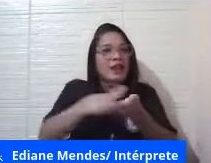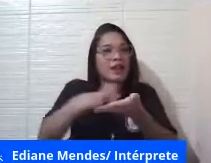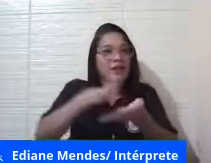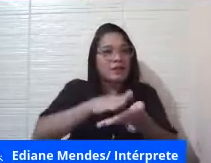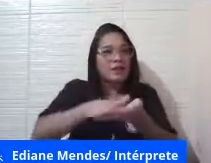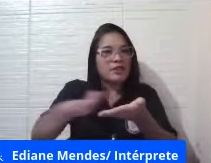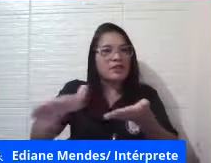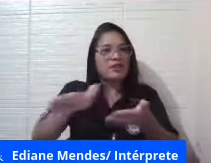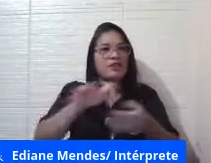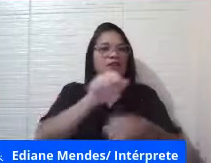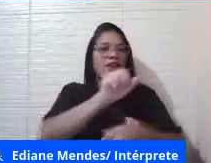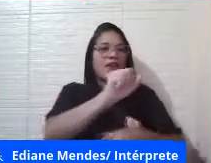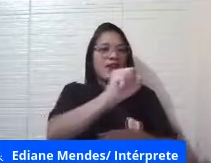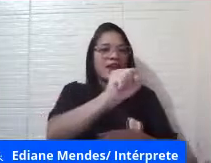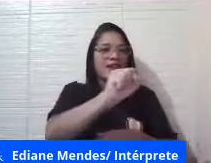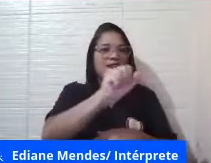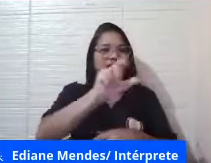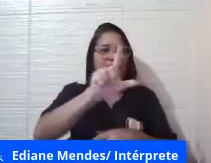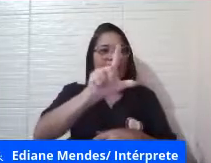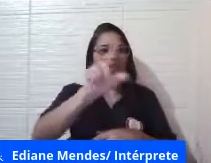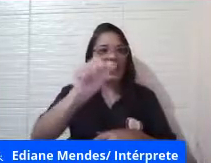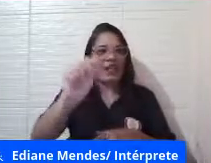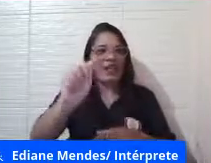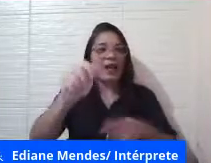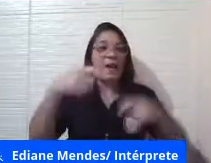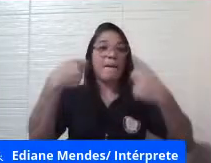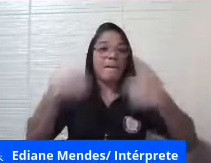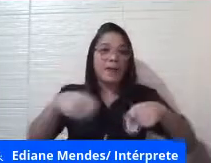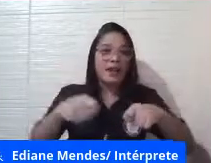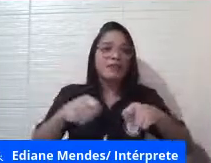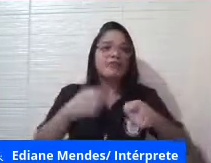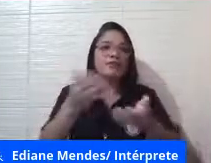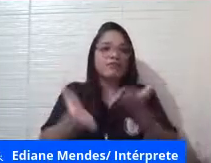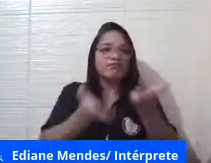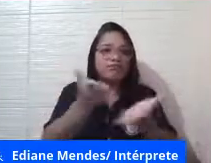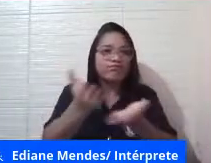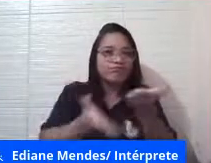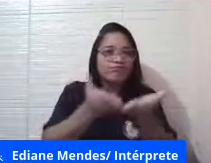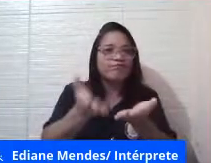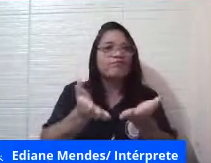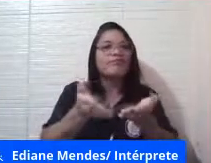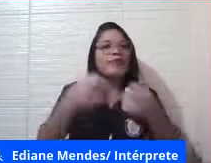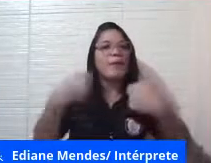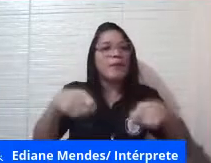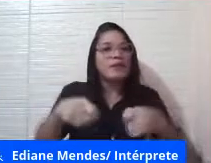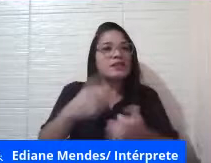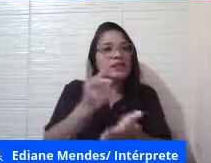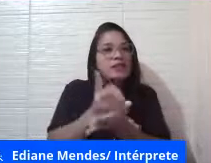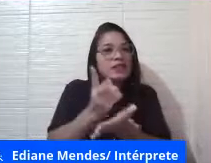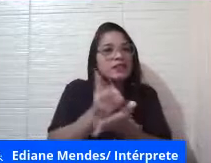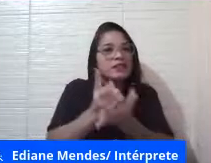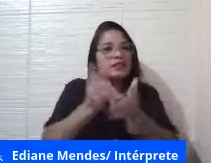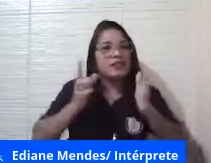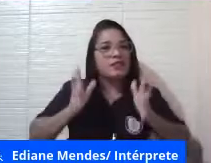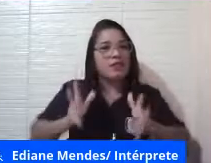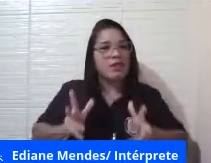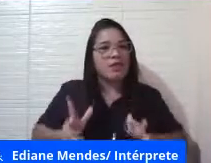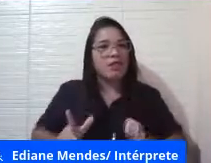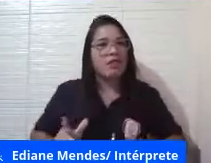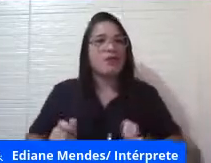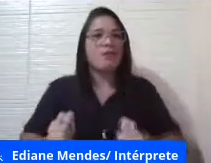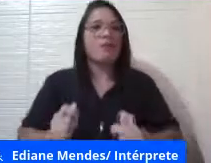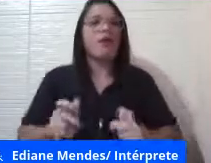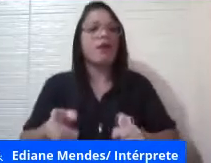tem que dar um pós-tratamento na peça, né? Você vai ter que retirar essa peça, vai ter que limpar ela, botar para